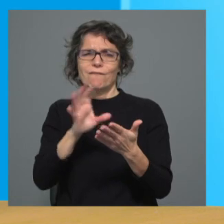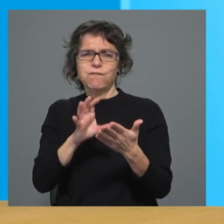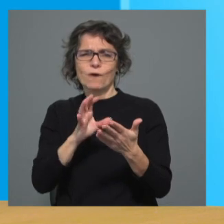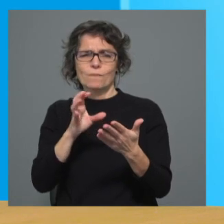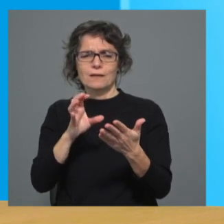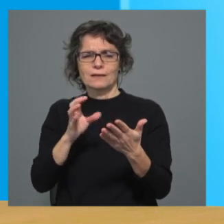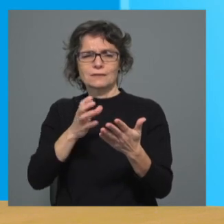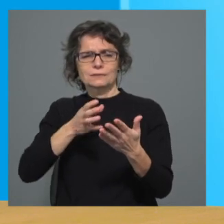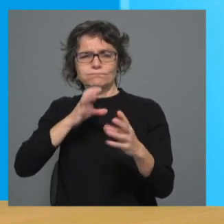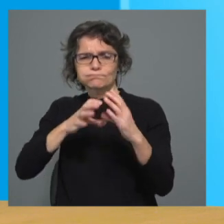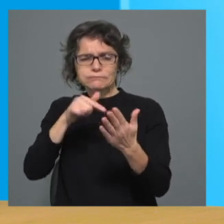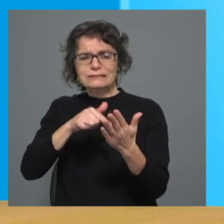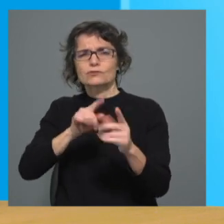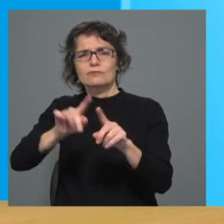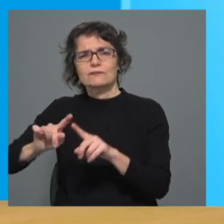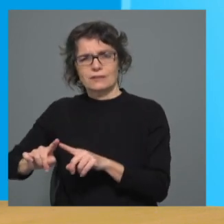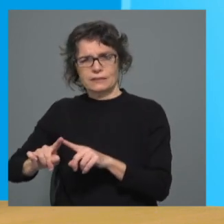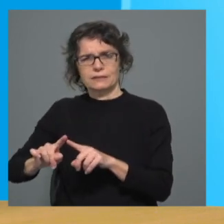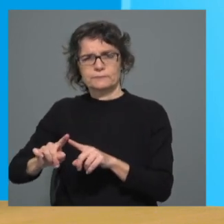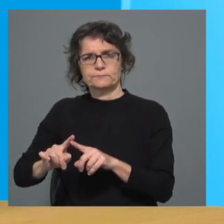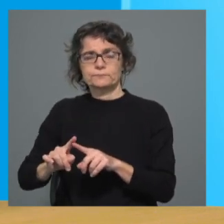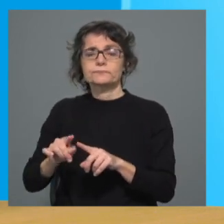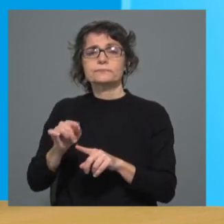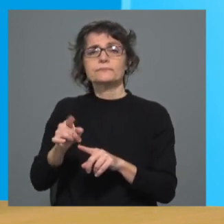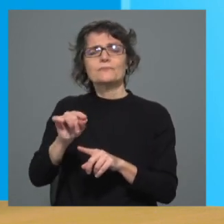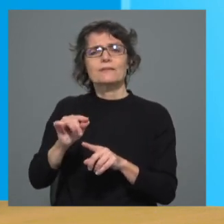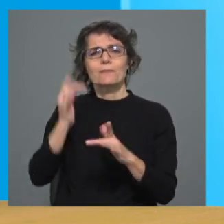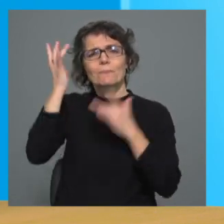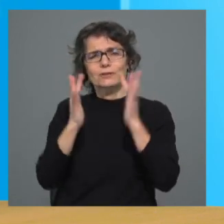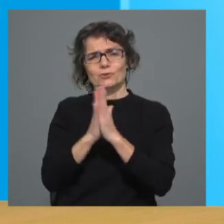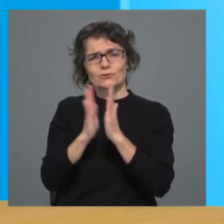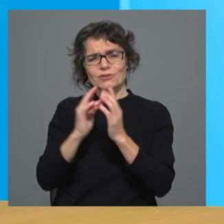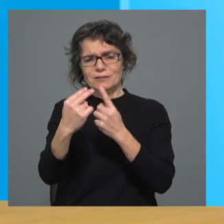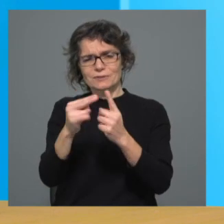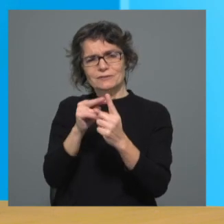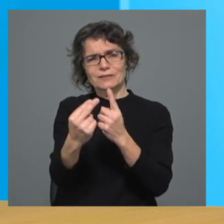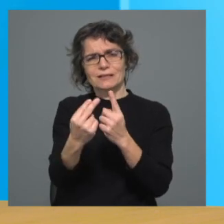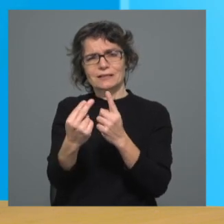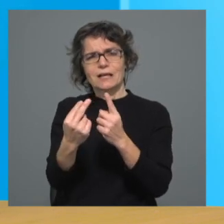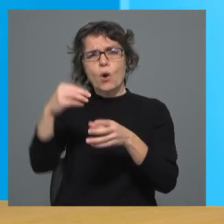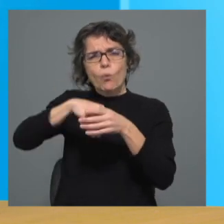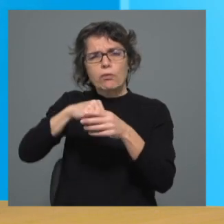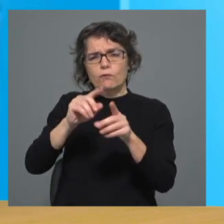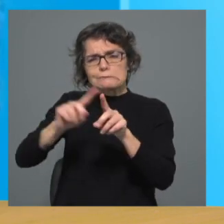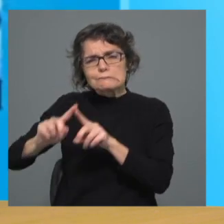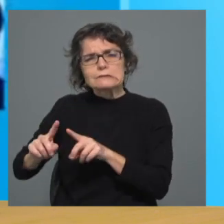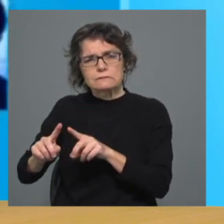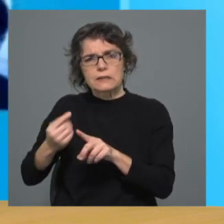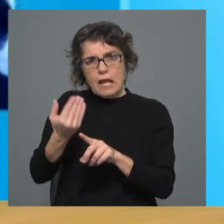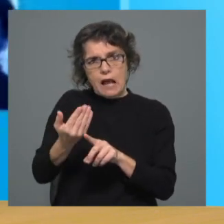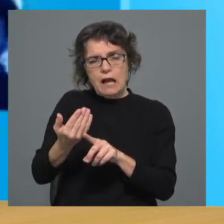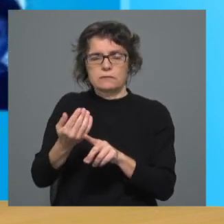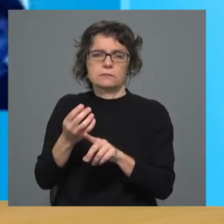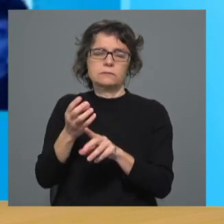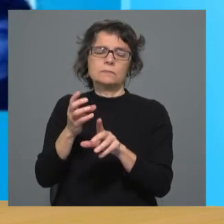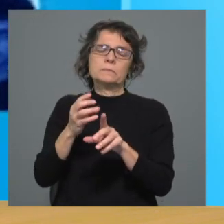libertação, etc. E depois também as teologias, as hermenêuticas tradicionais da história das